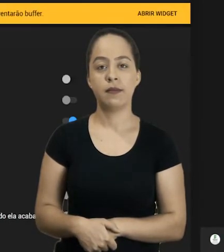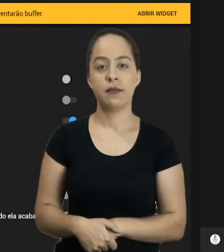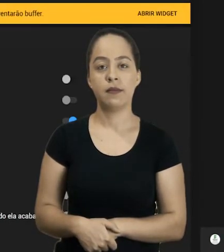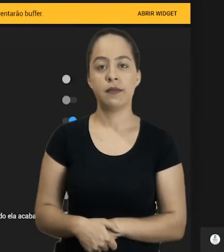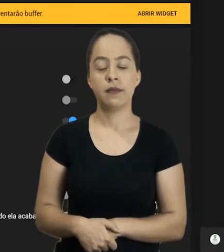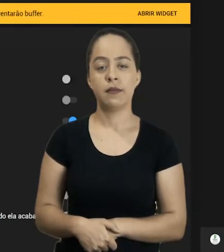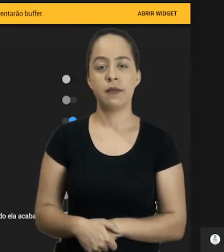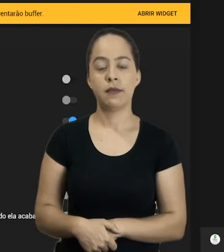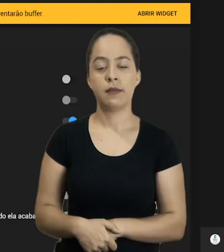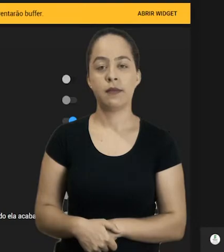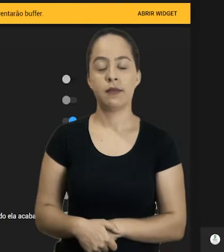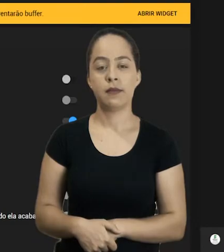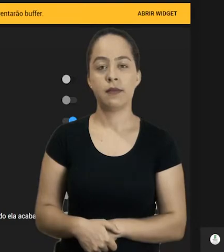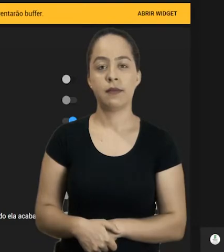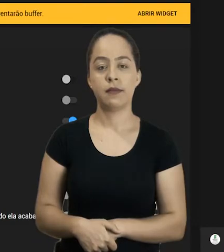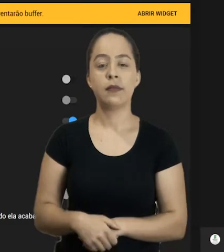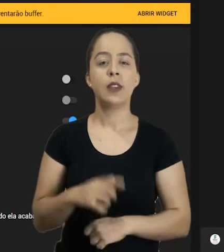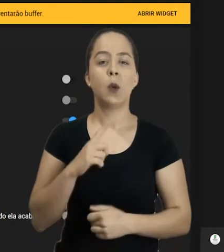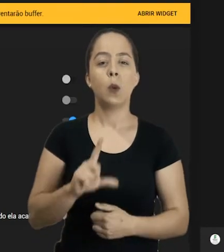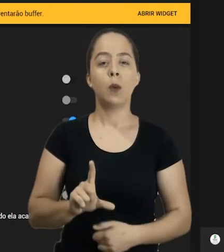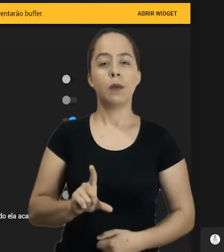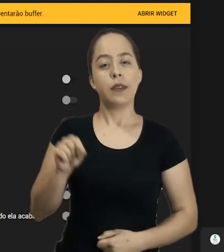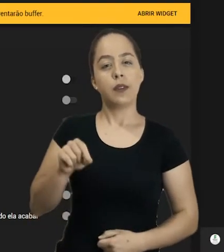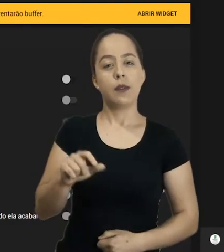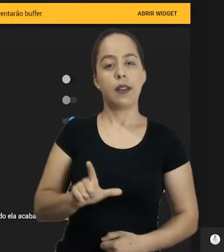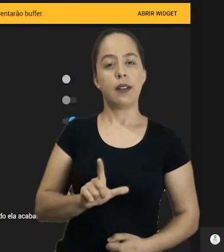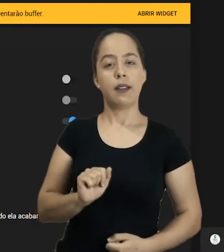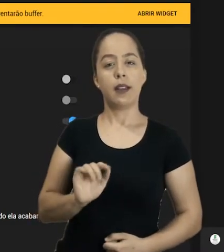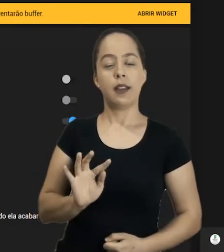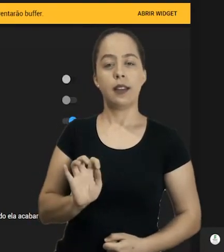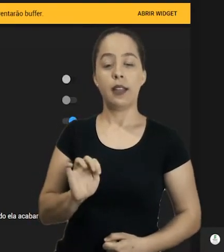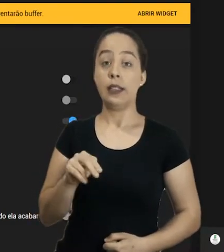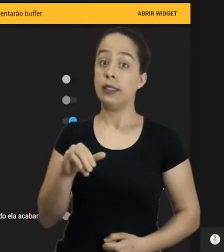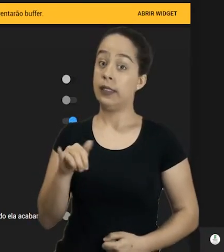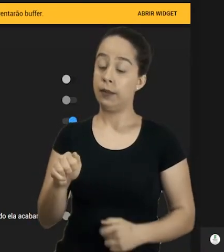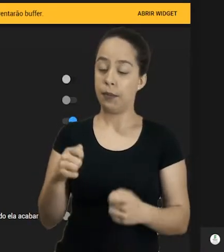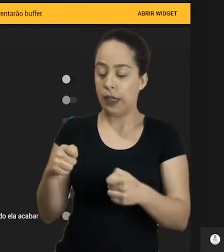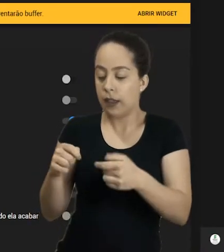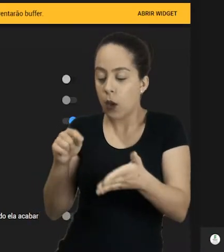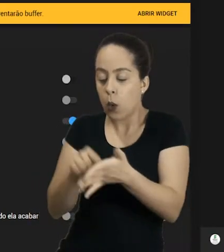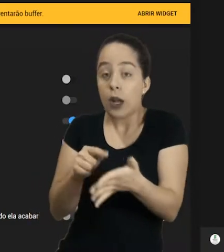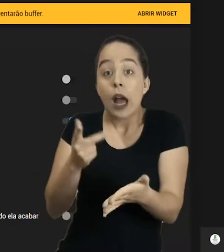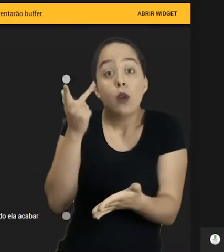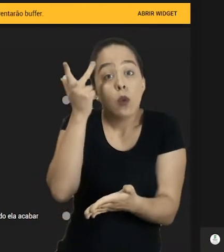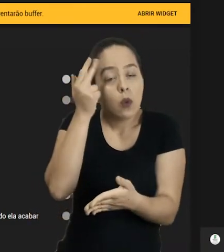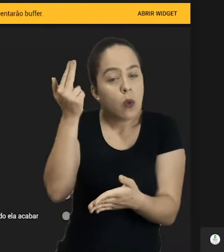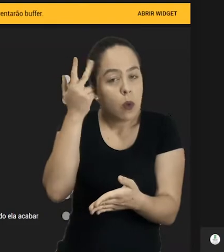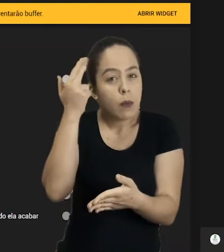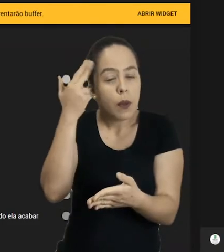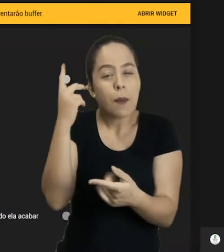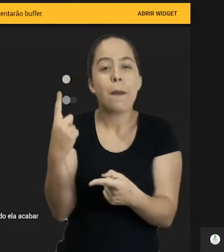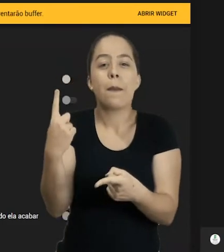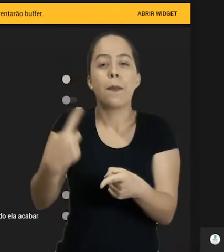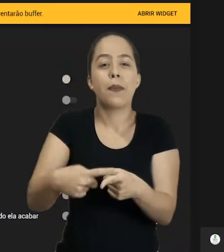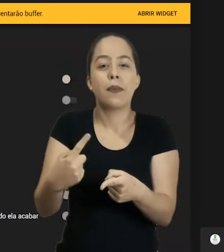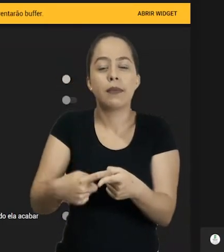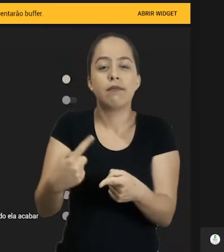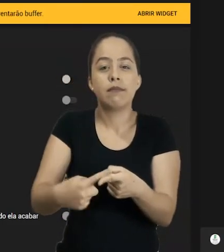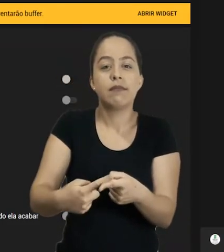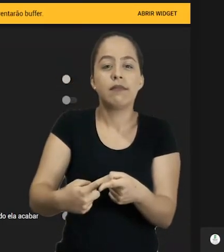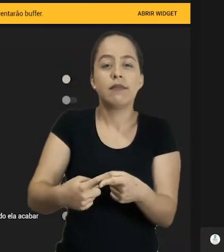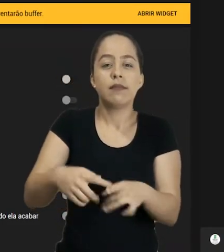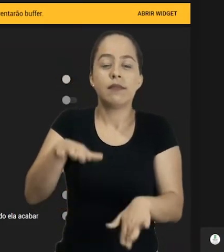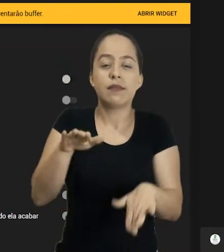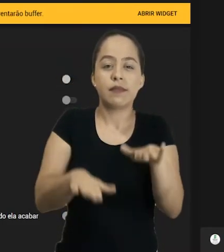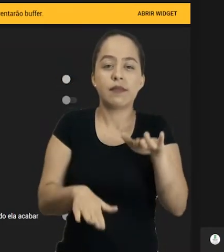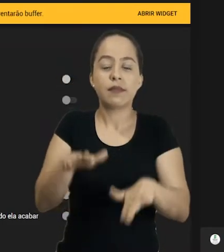É a opção aqui de latência. O ideal é deixar a latência normal, porque nem sempre vem